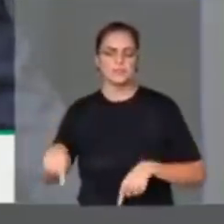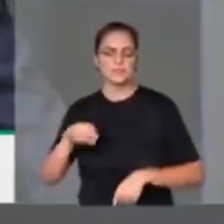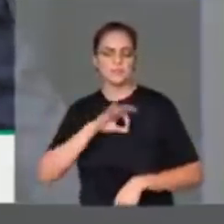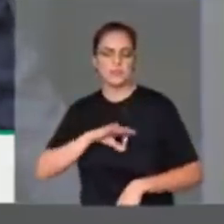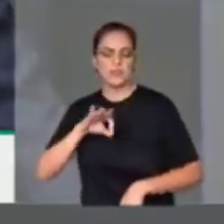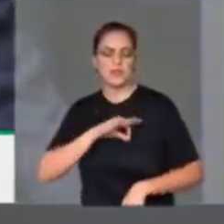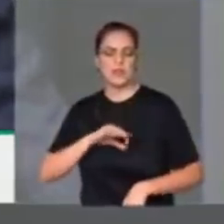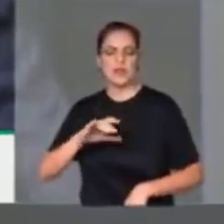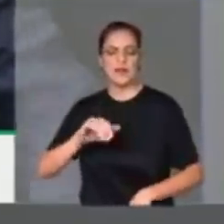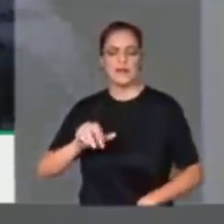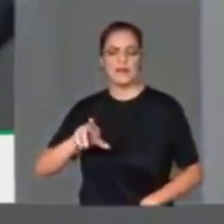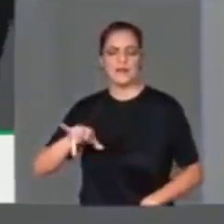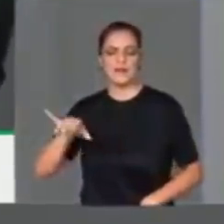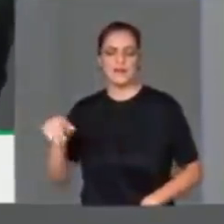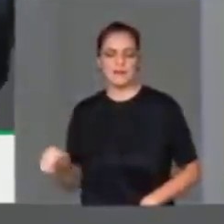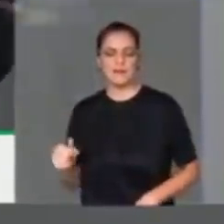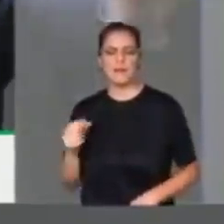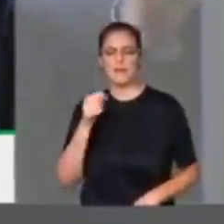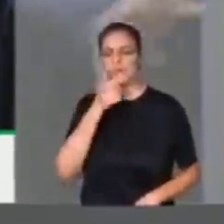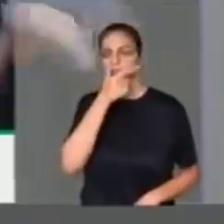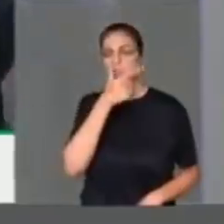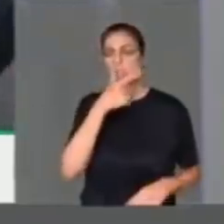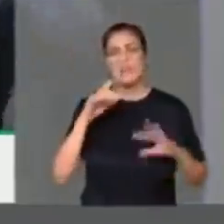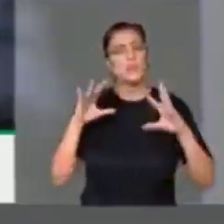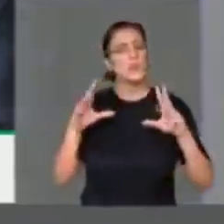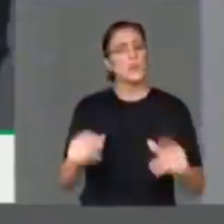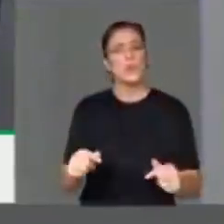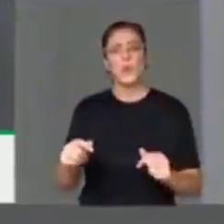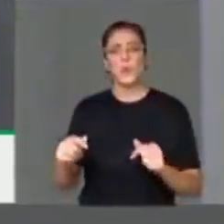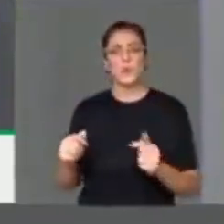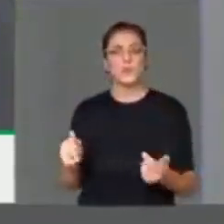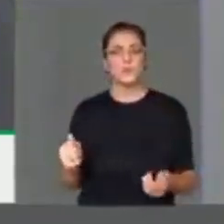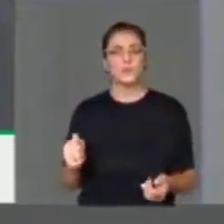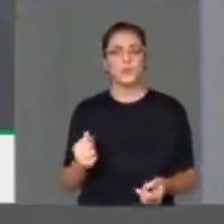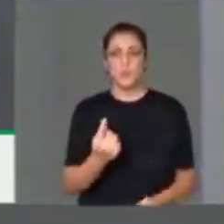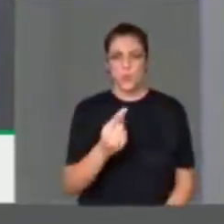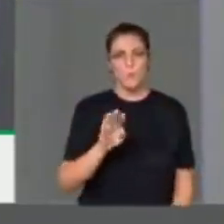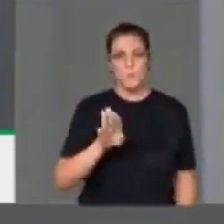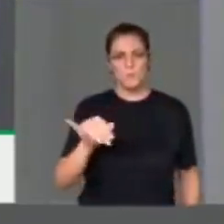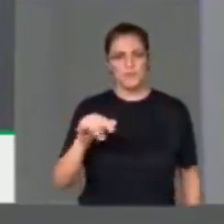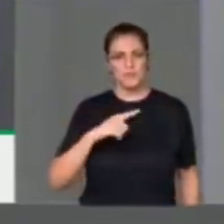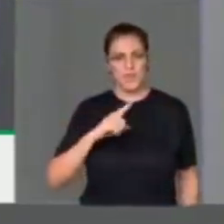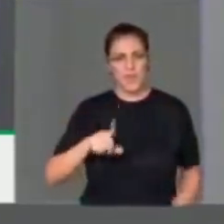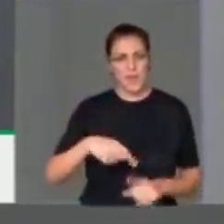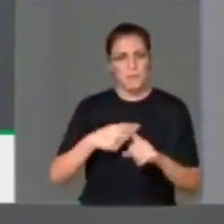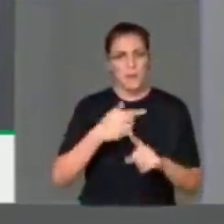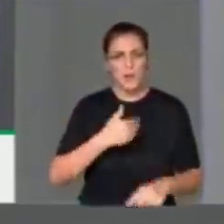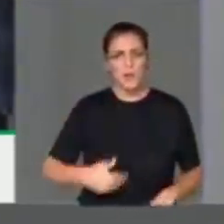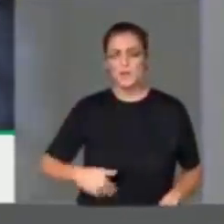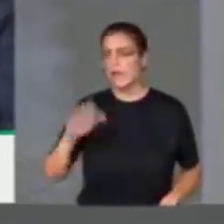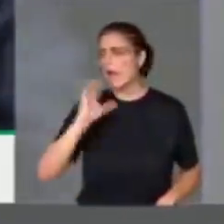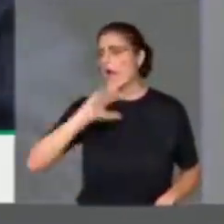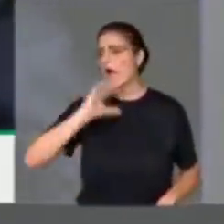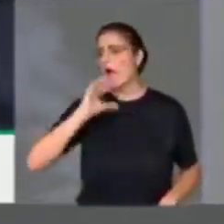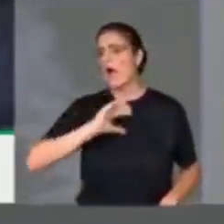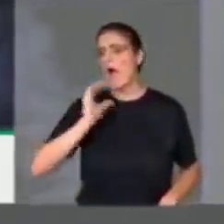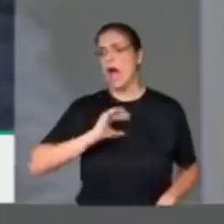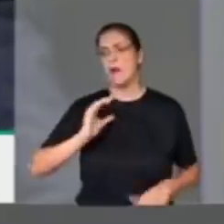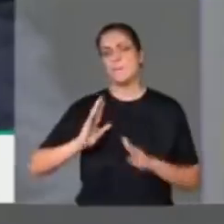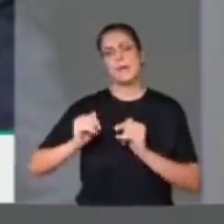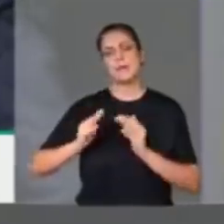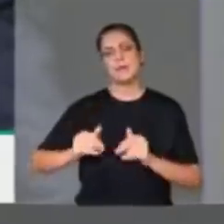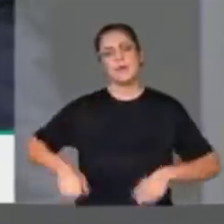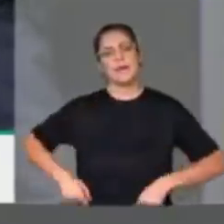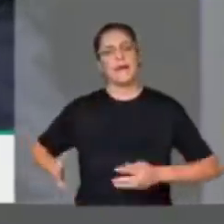projeto do qual eu também sou relator. Todas as corporações vêm, colocou R$1 bilhão na mesa aqui, aumento de receita, na hora vocês podem ter certeza que vai aumentar o